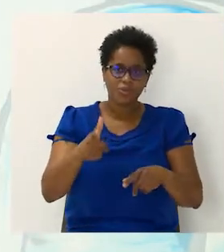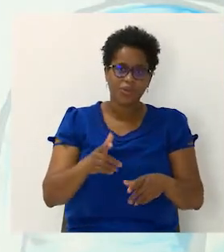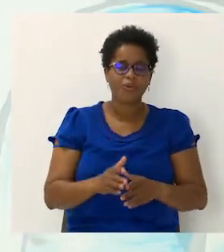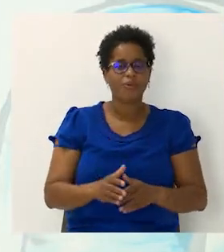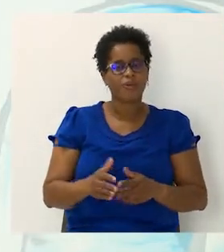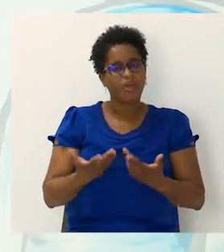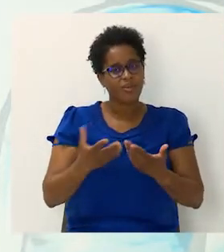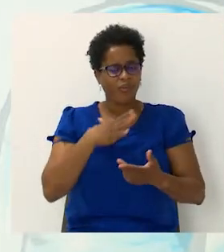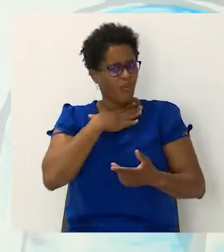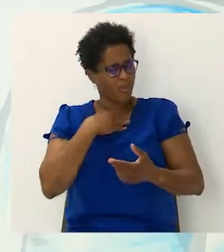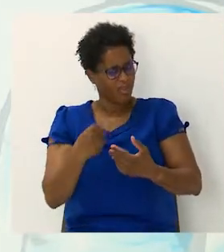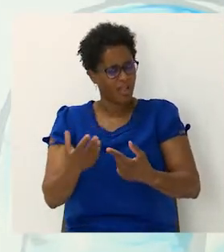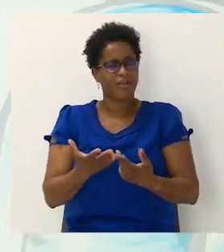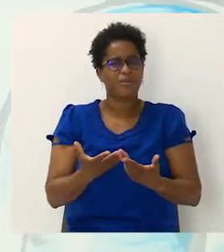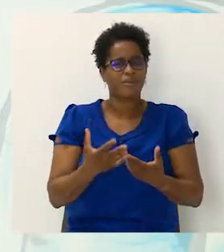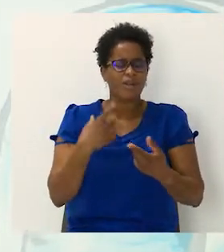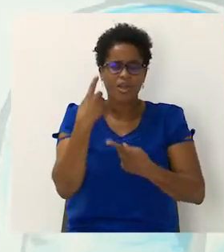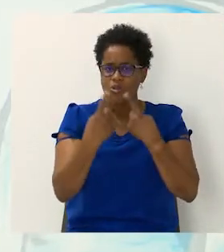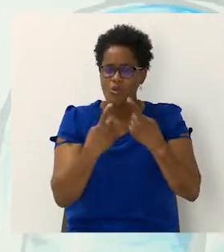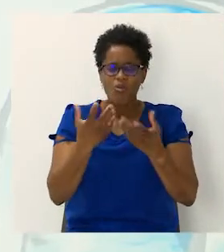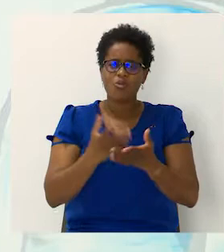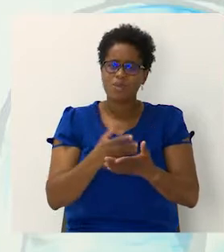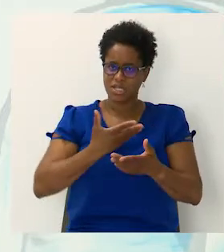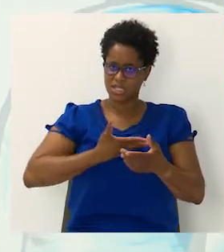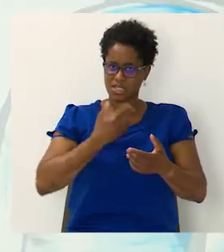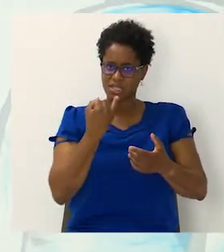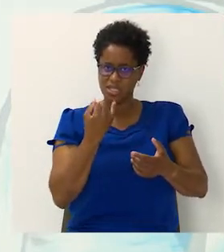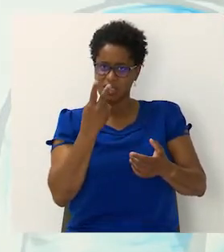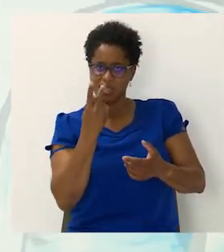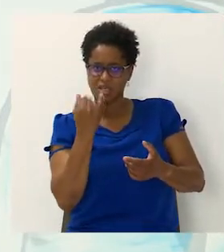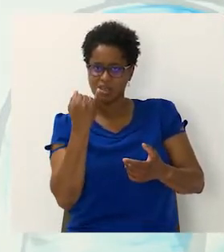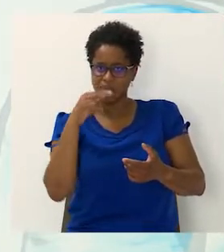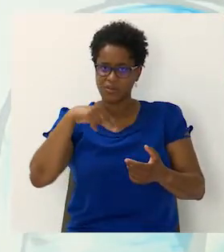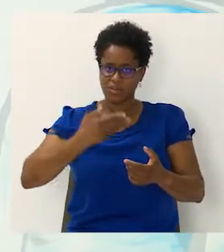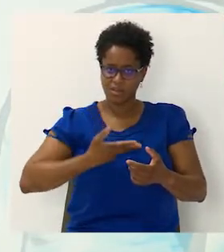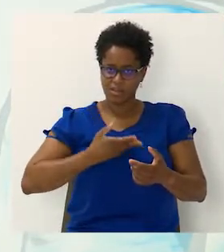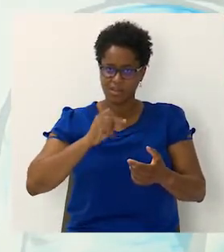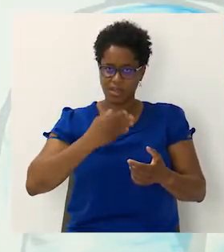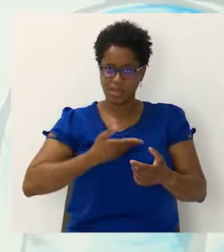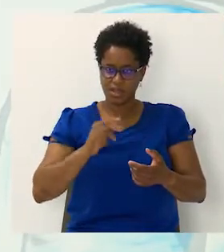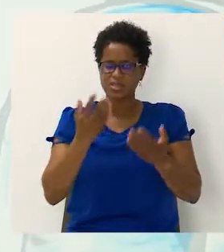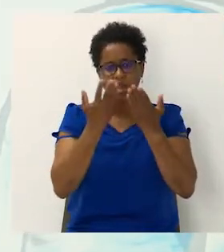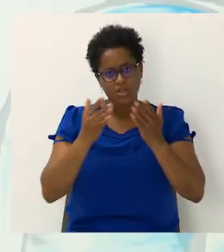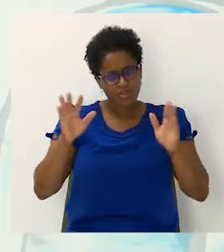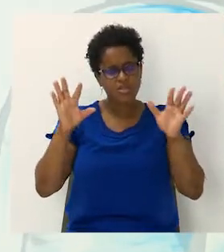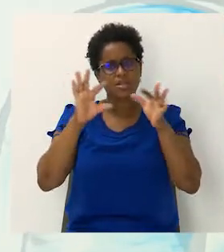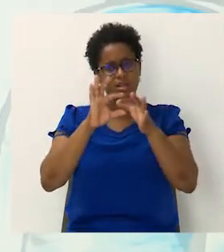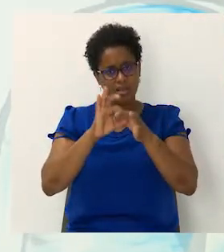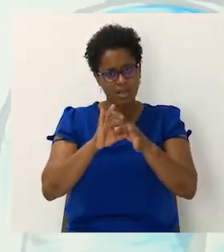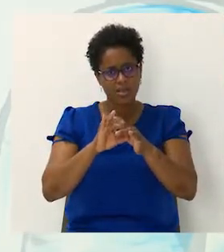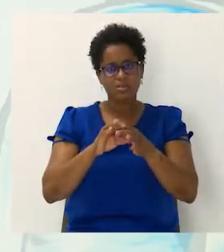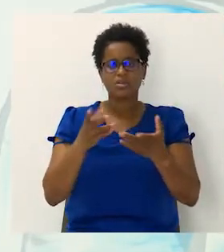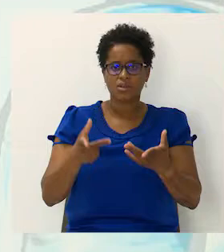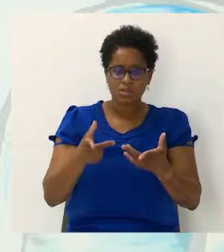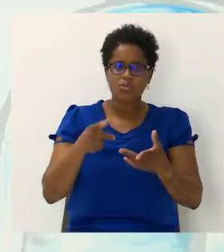adoravam algumas divindades naturais que têm a ver com o ciclo de